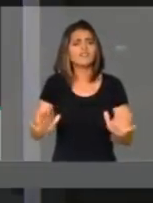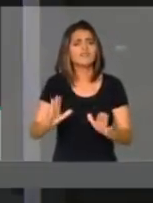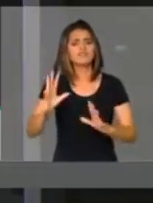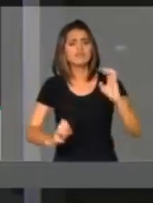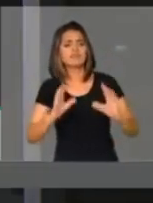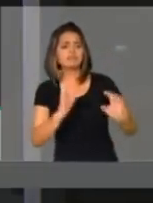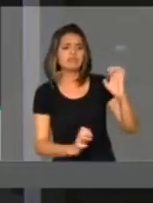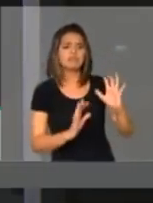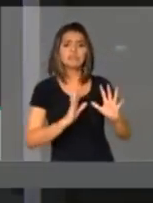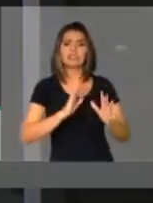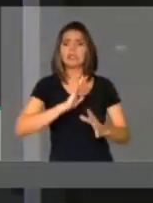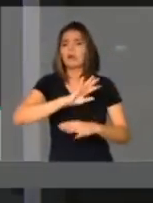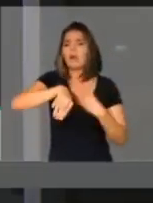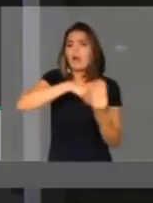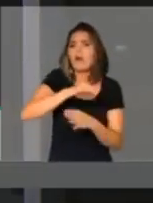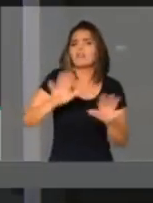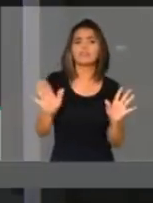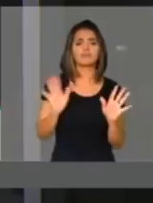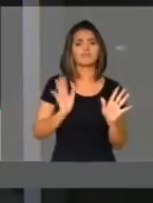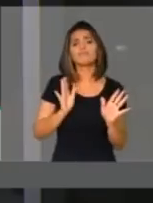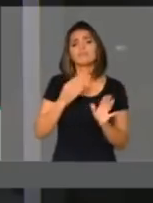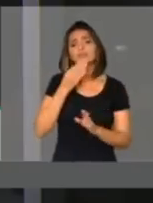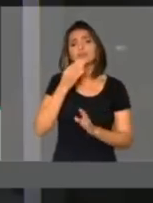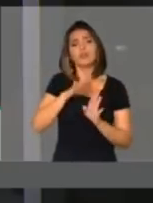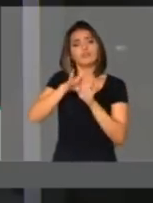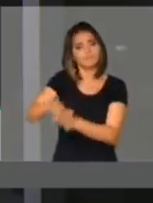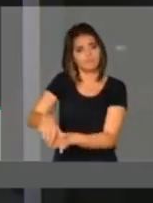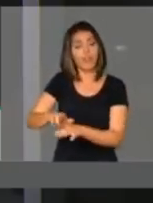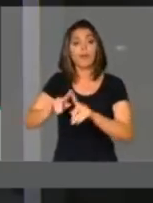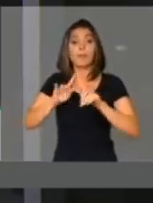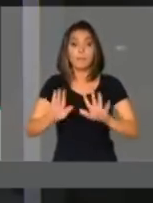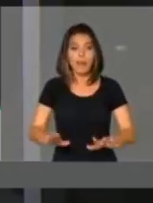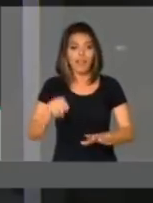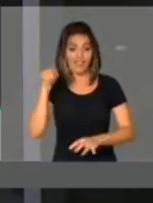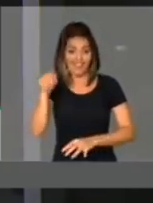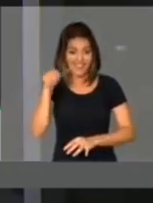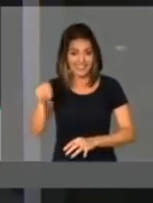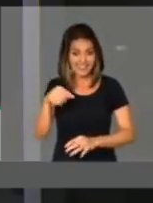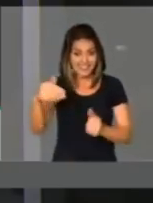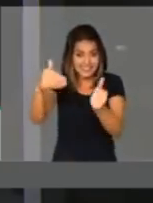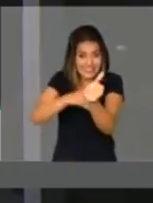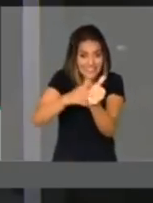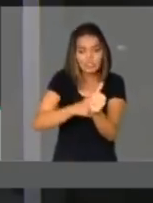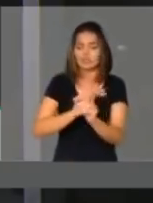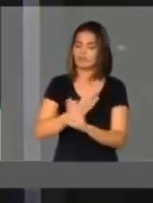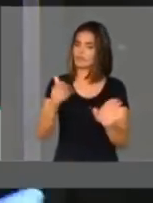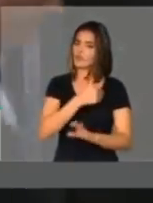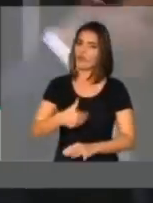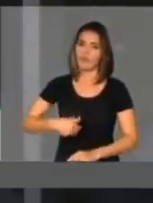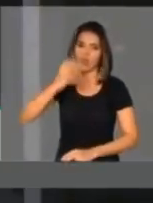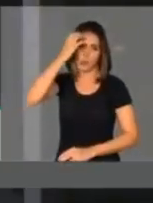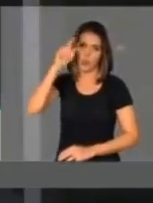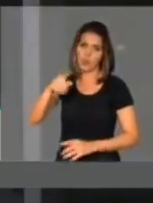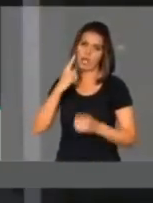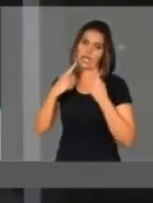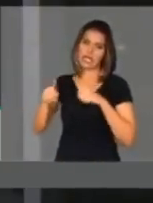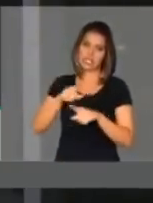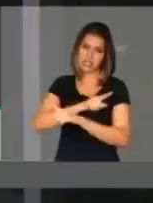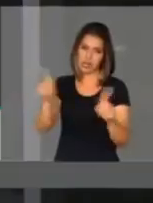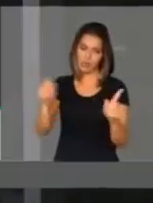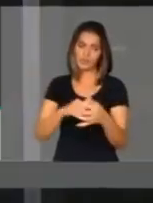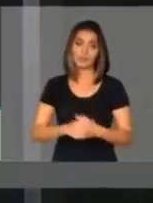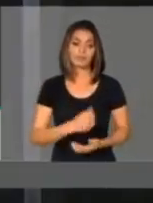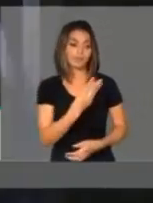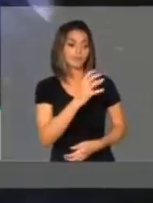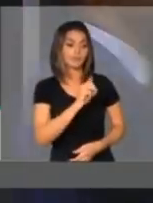Mas, nesse ponto do sigilo, o governo não pode ser criticado. E outra questão, né, que virou até piada aqui no plenário, dos 40